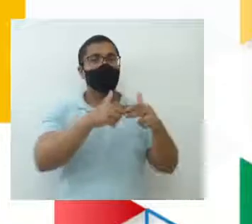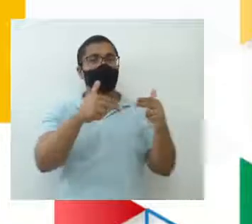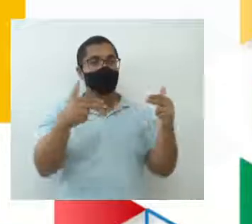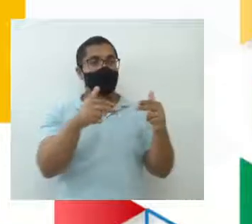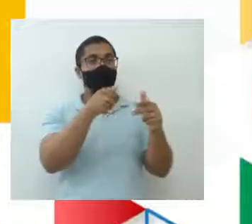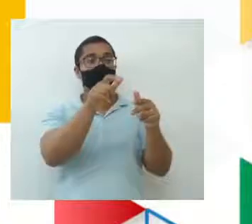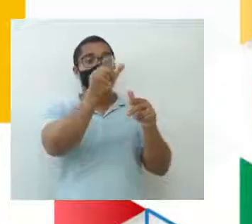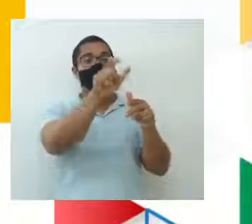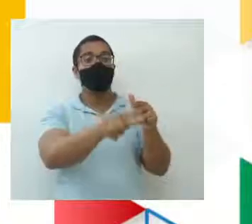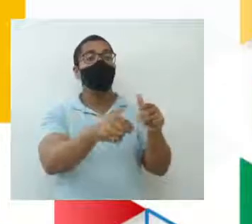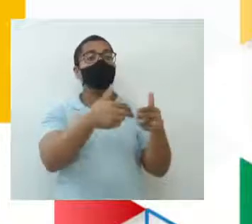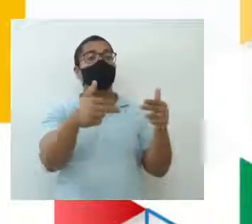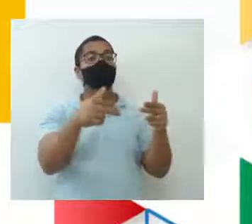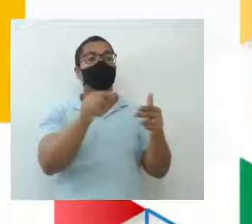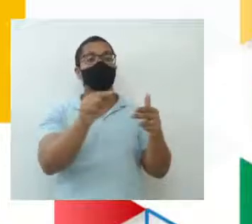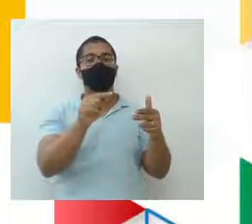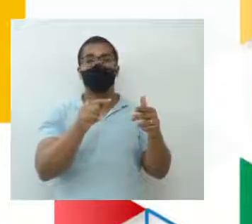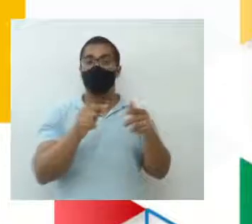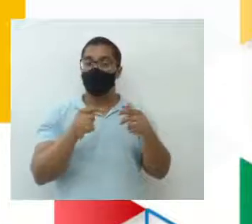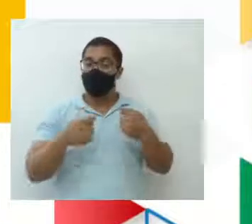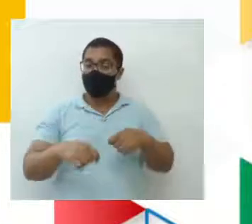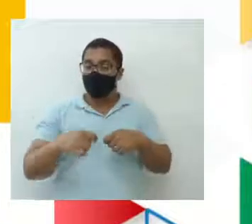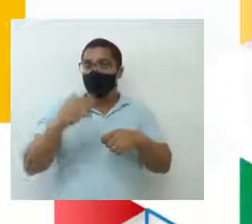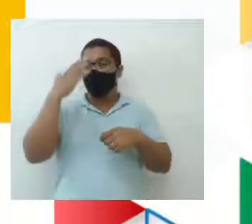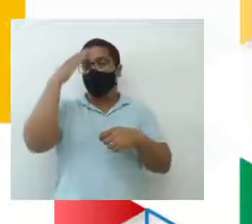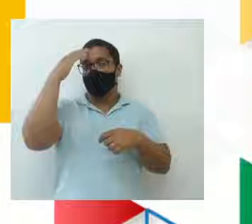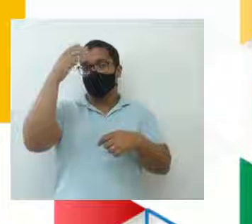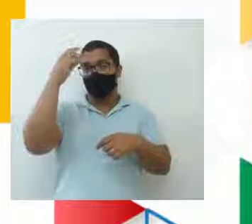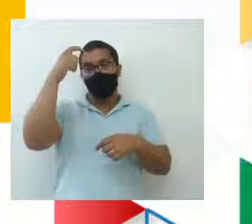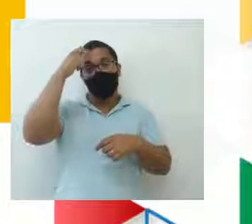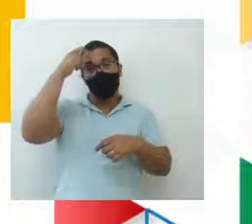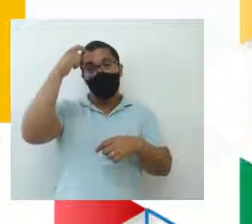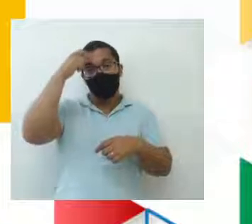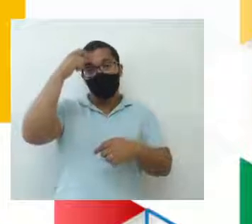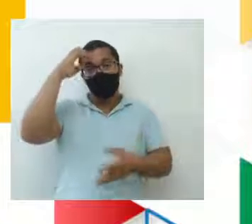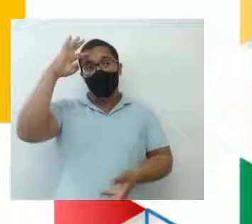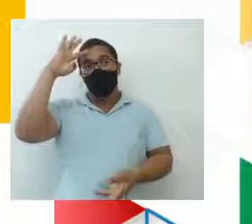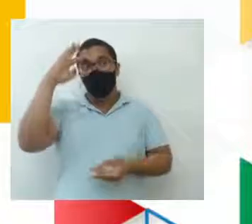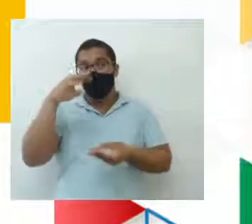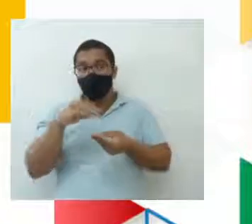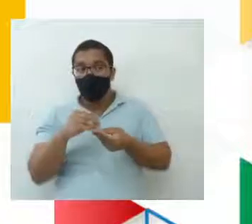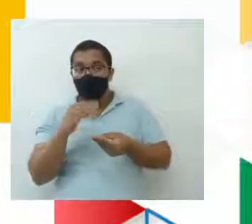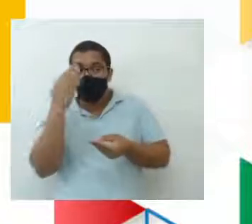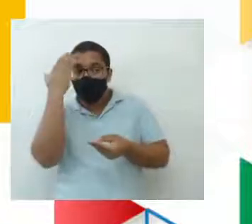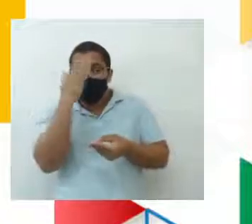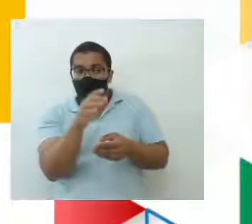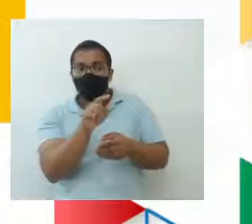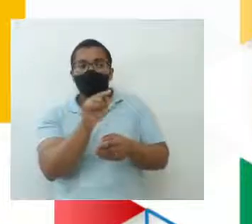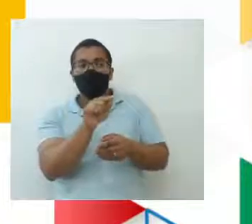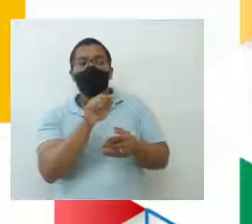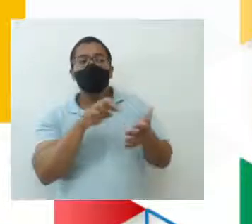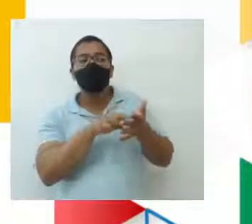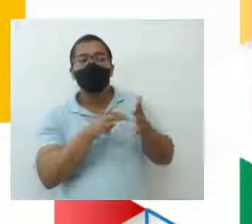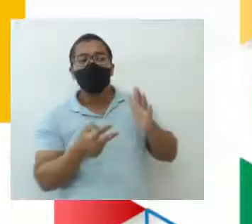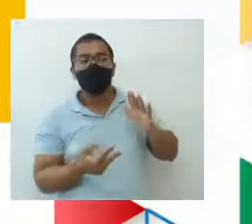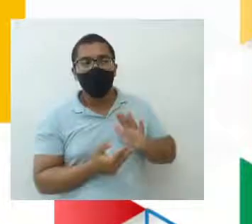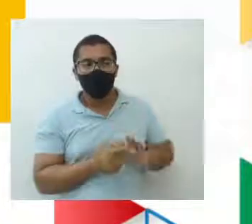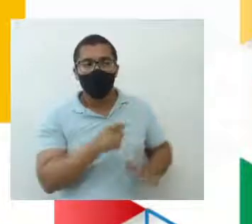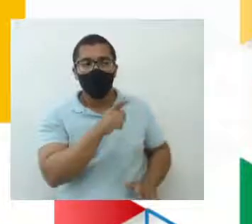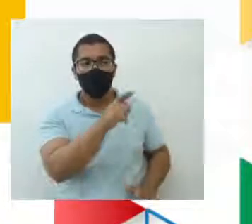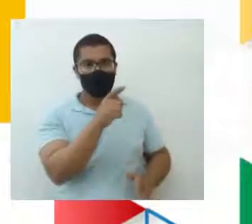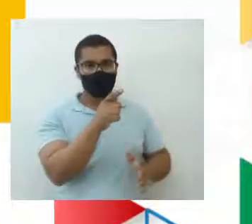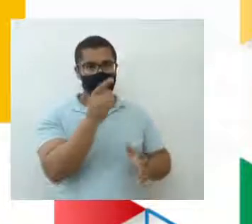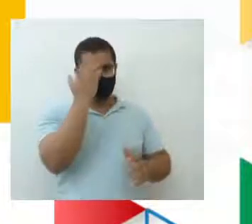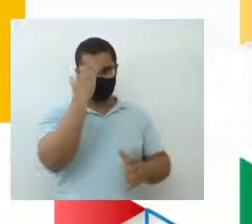que cabe à consciência atribuir sentido ao objeto. Vejamos aqui, mais